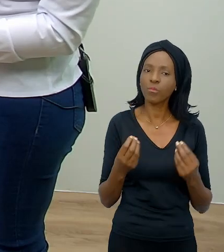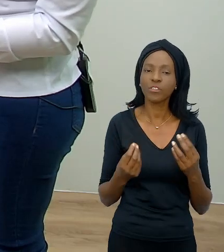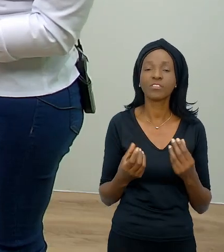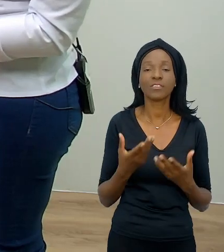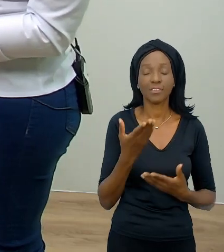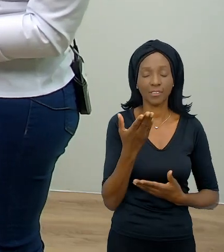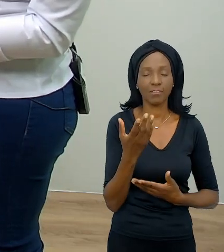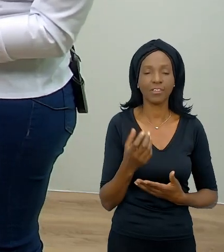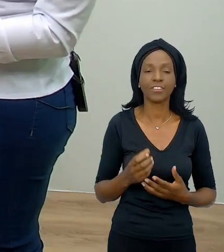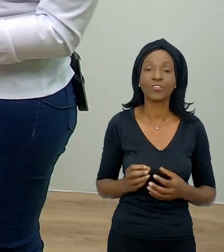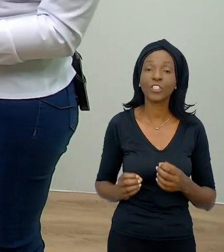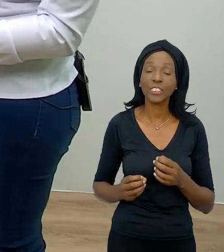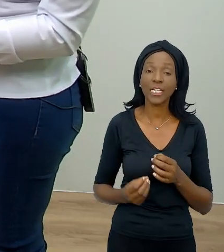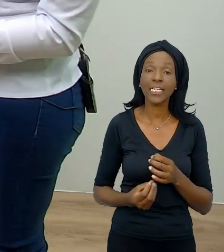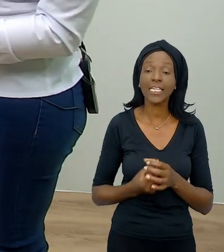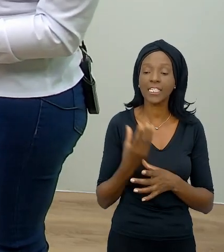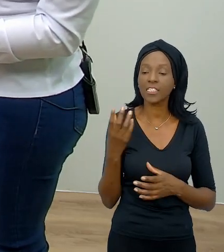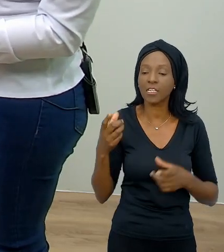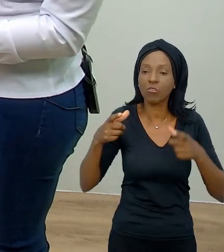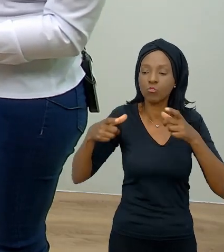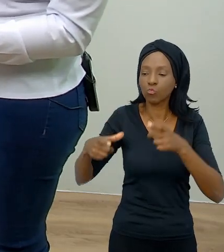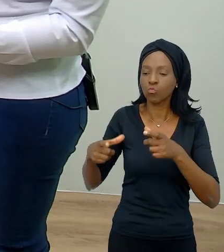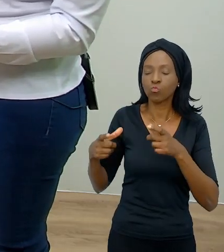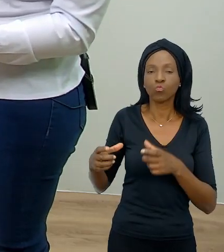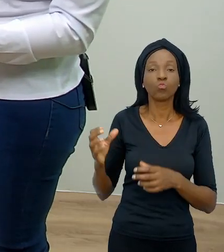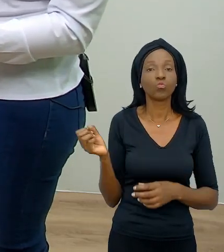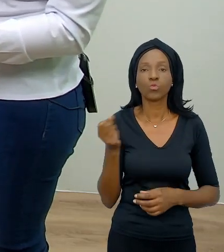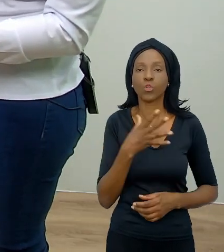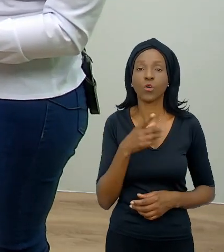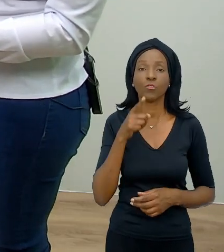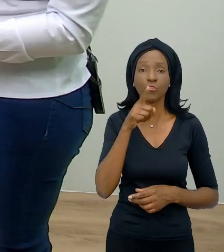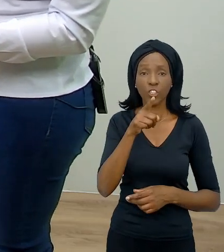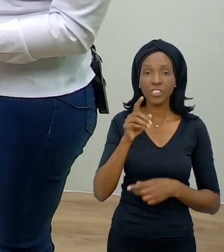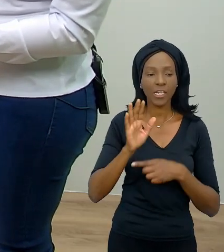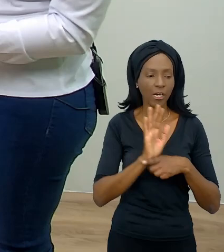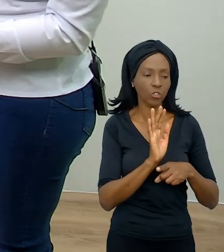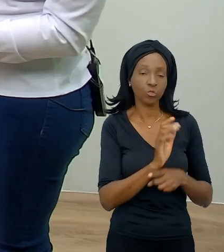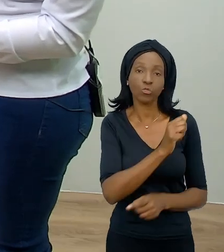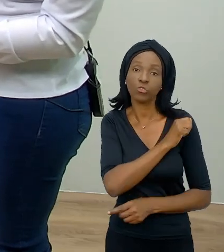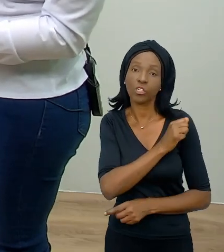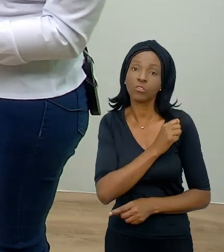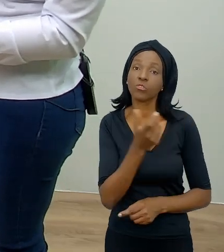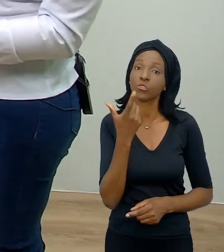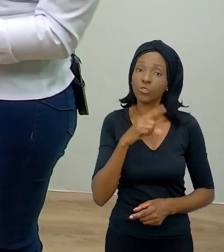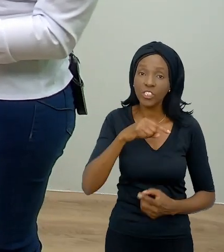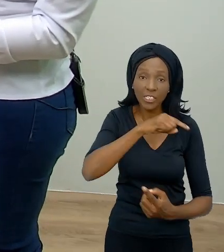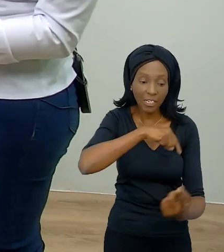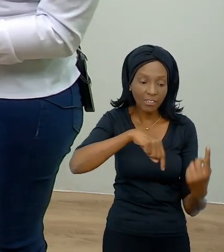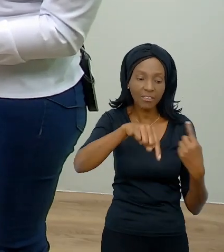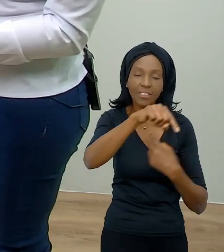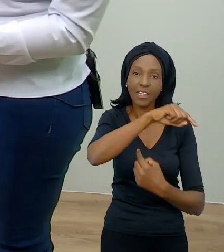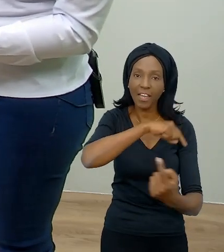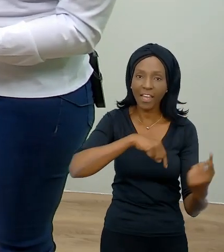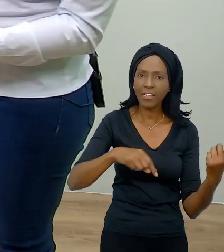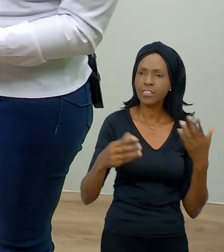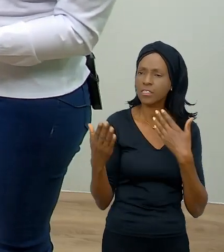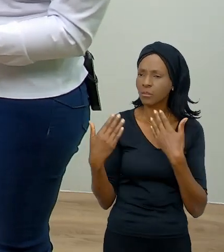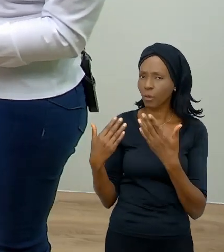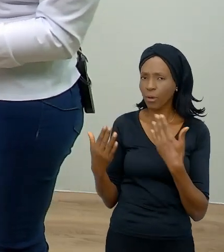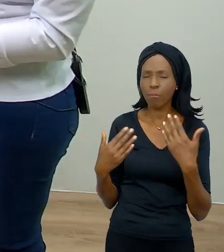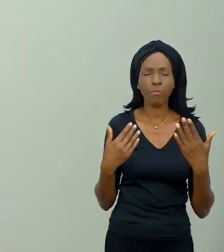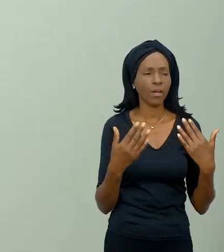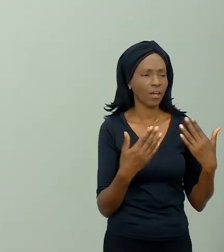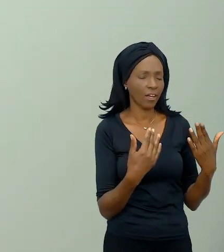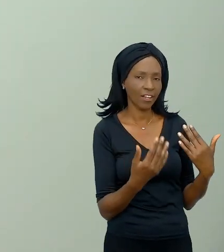ambiente diferente, você proporciona que os estudantes consigam interagir entre si. Promove a discussão